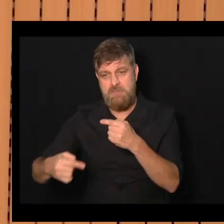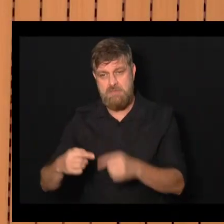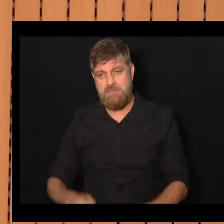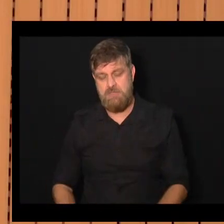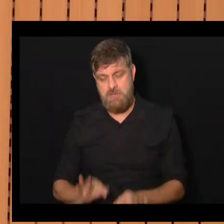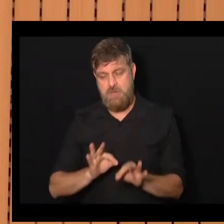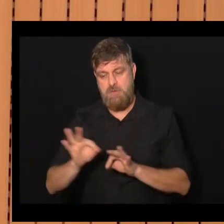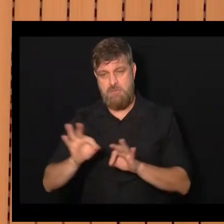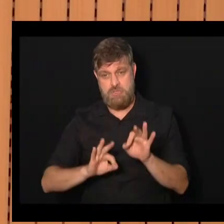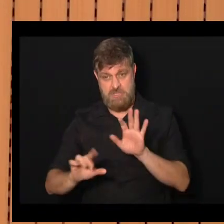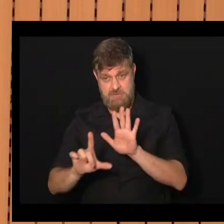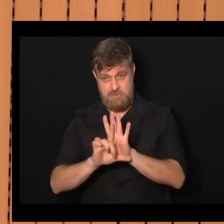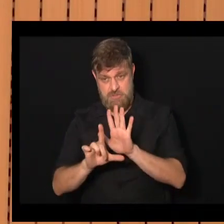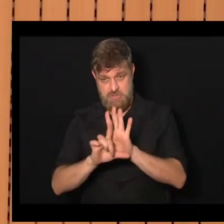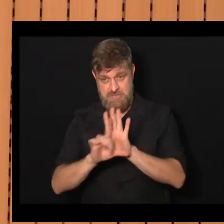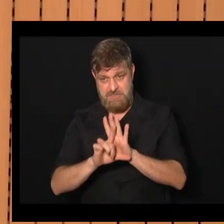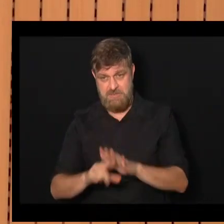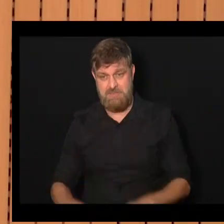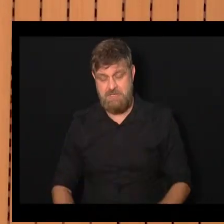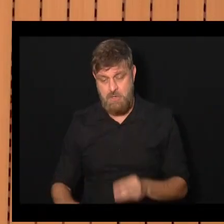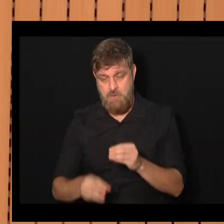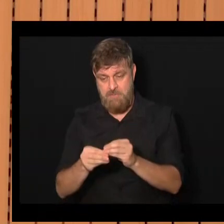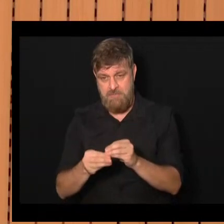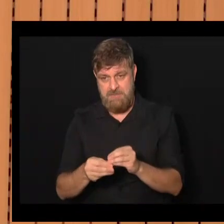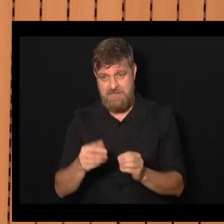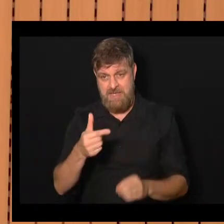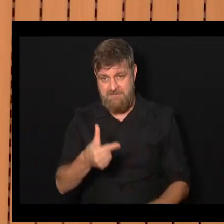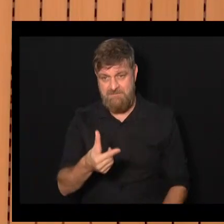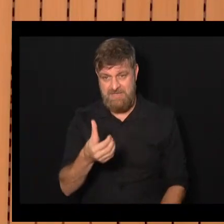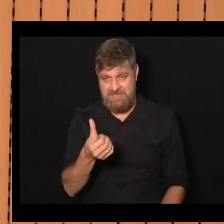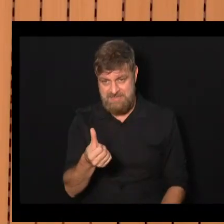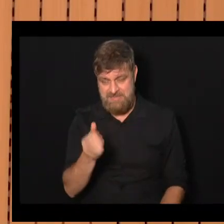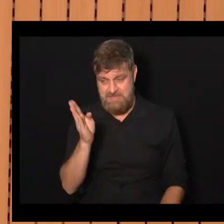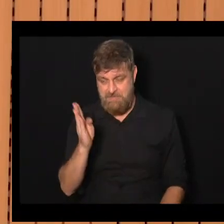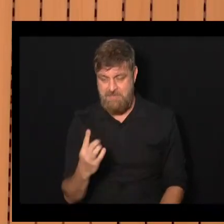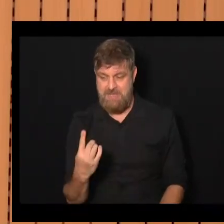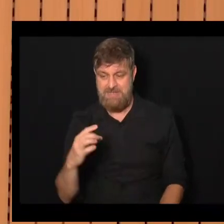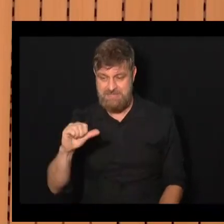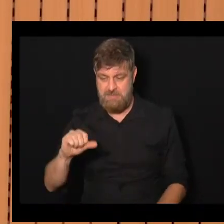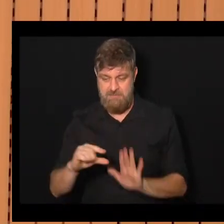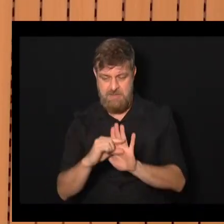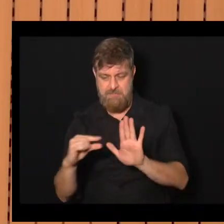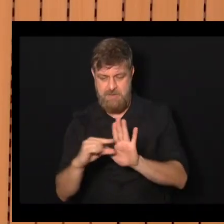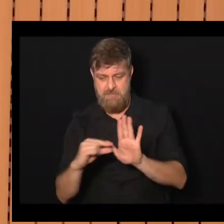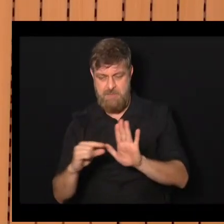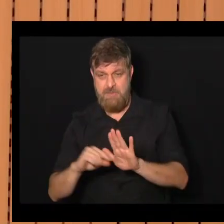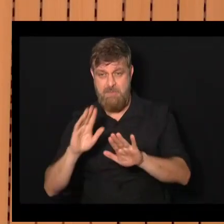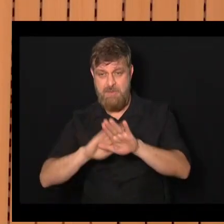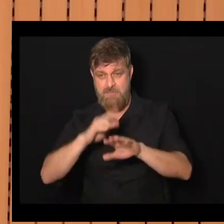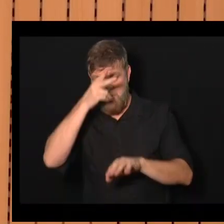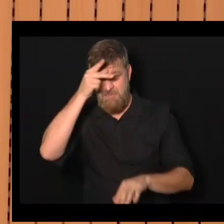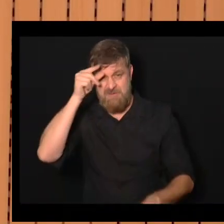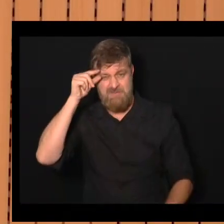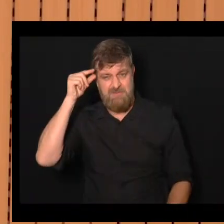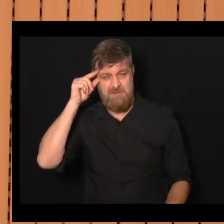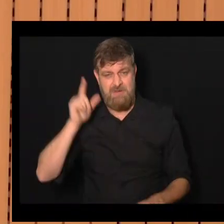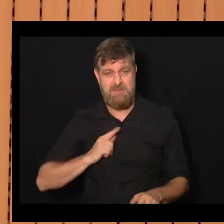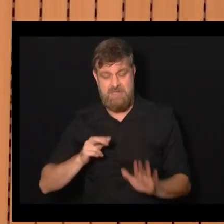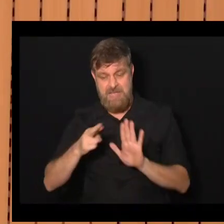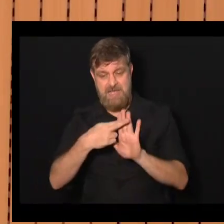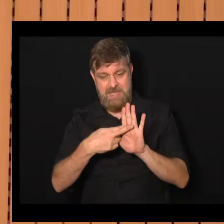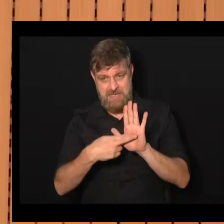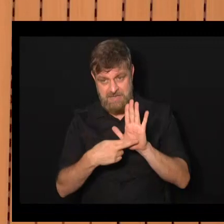número 229738, projeto de lei complementar número 26/2019, emendas de autoria do prefeito Mel, que dispõe sobre a